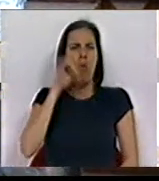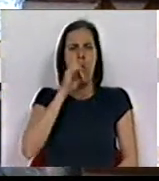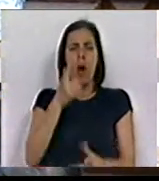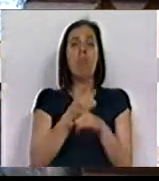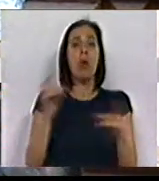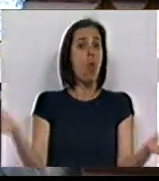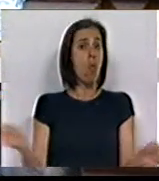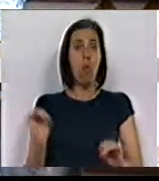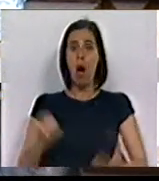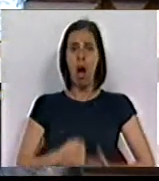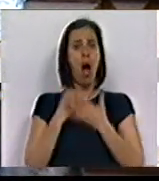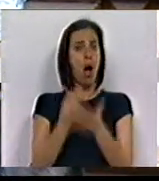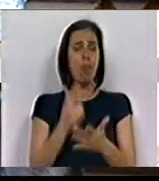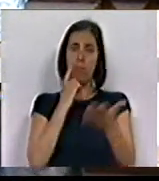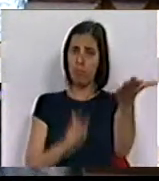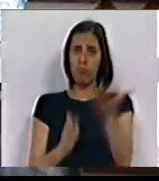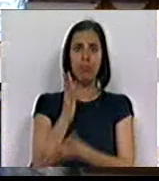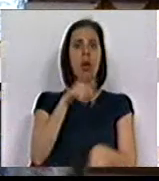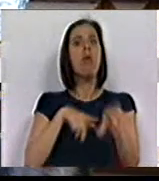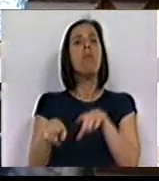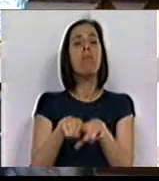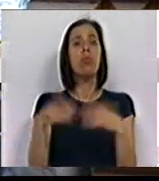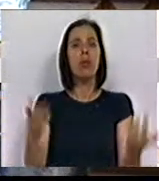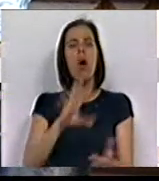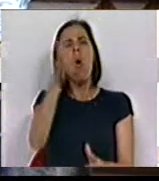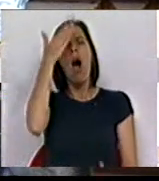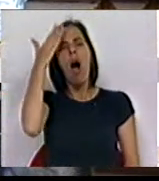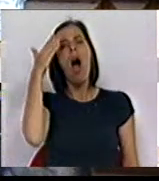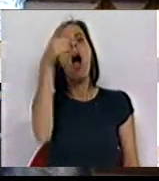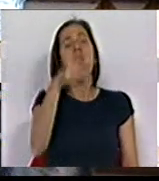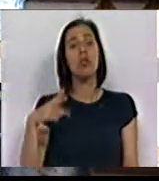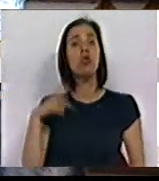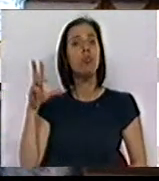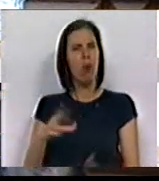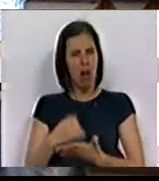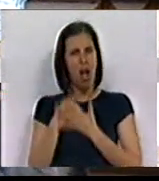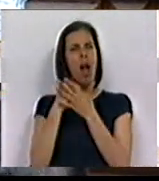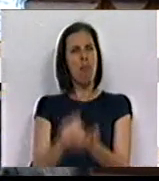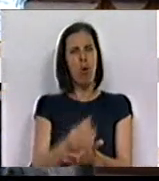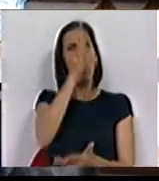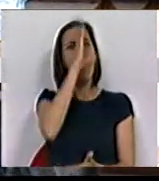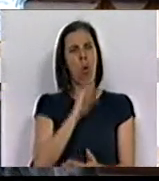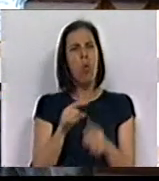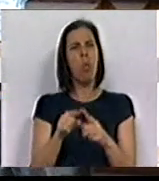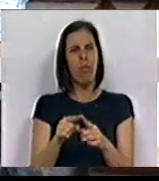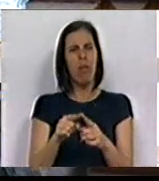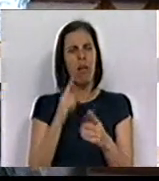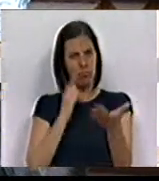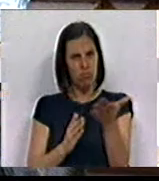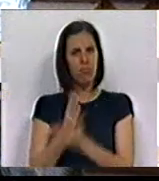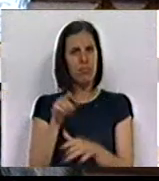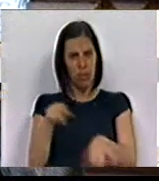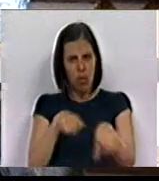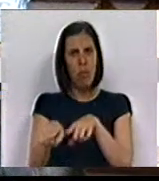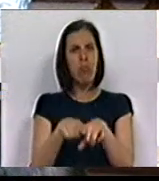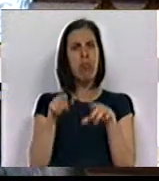porque não tem o apoio para prosseguir esta política. Exatamente. Ou julga que os portugueses apoiam o Governo para prosseguir